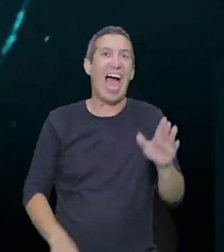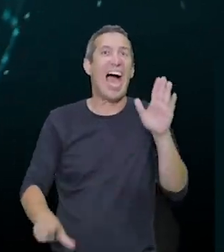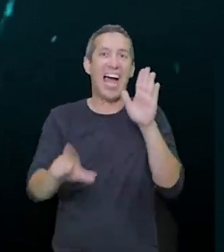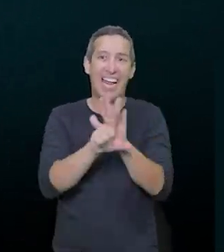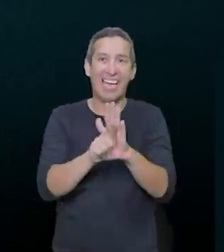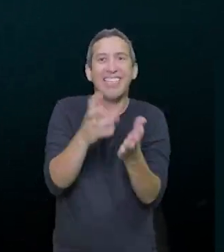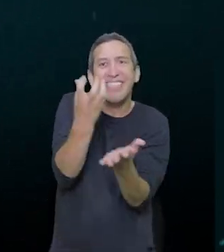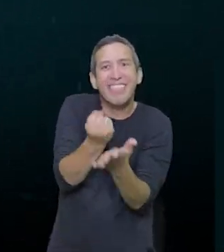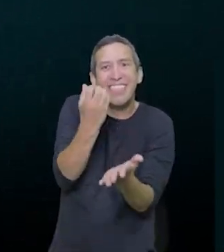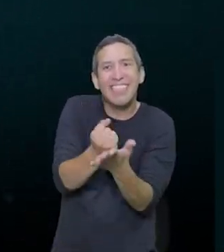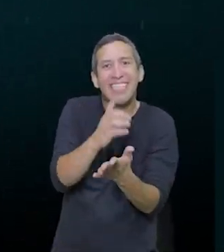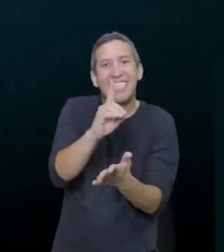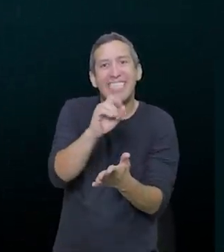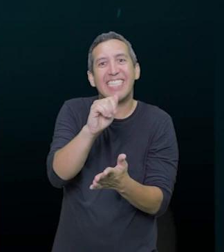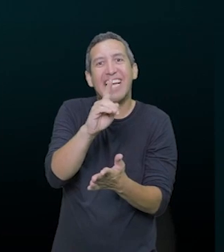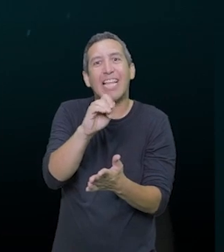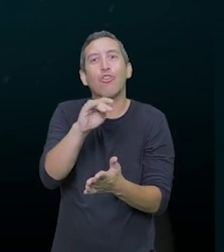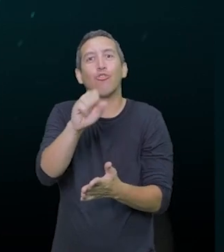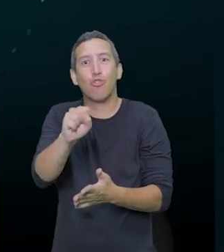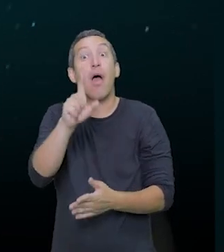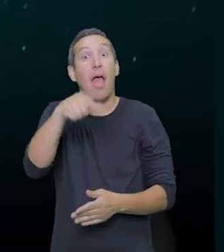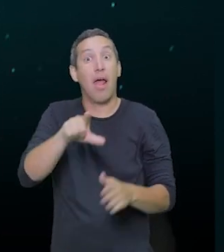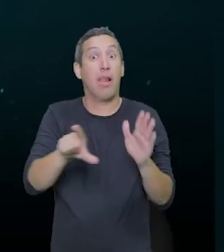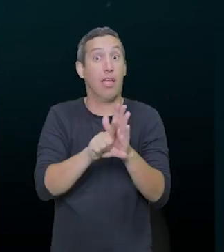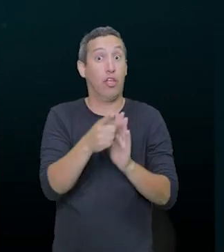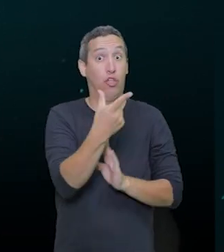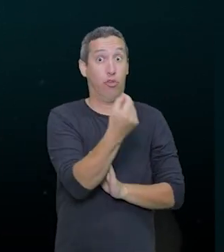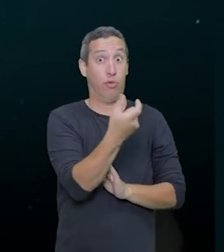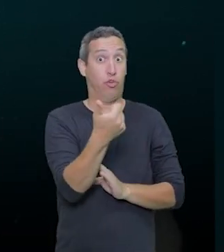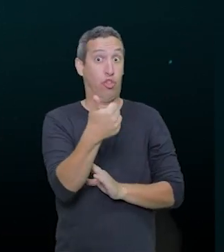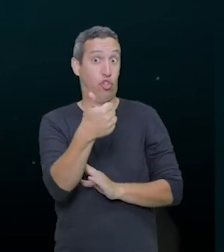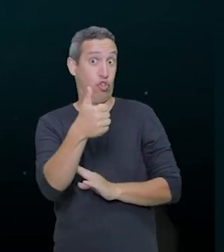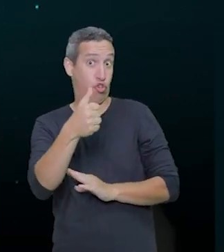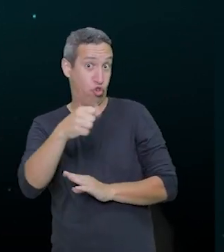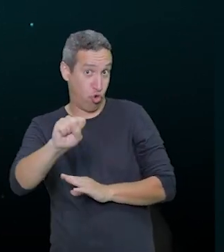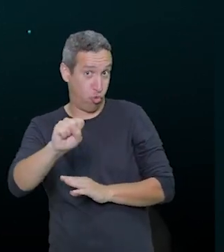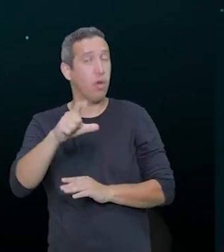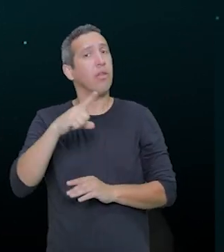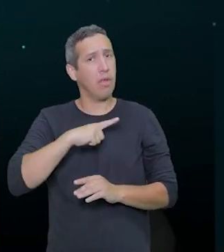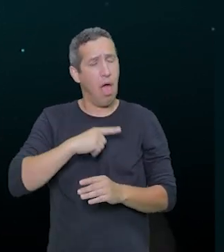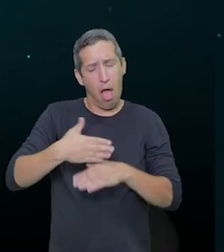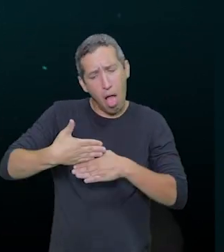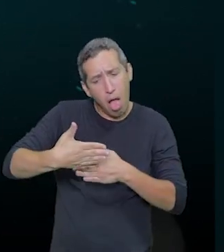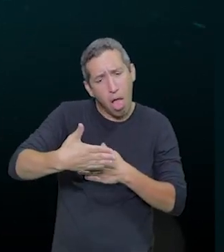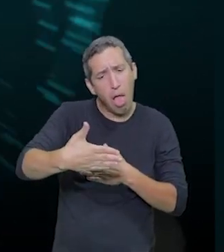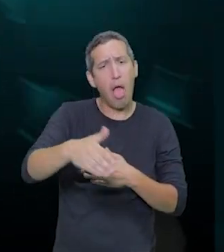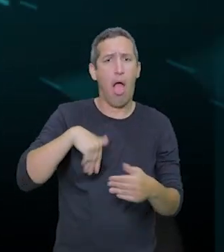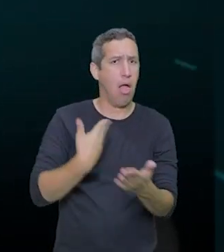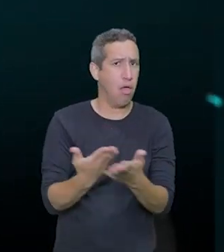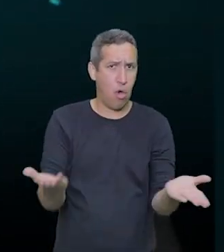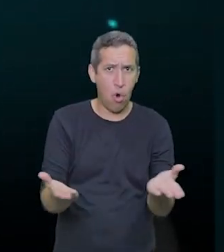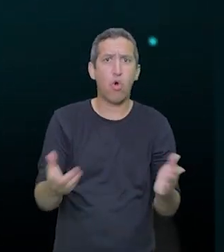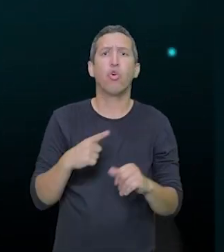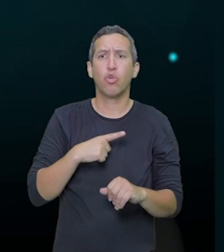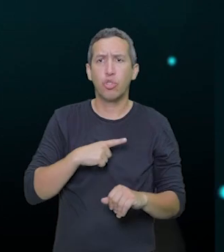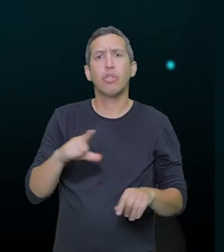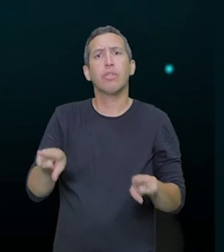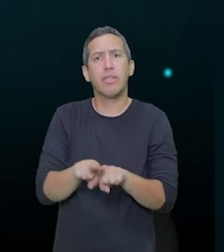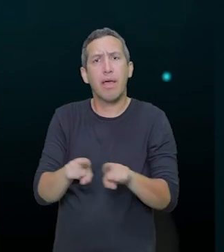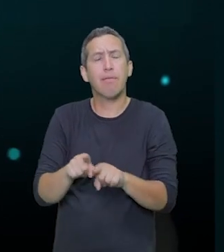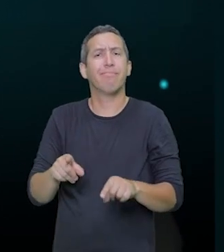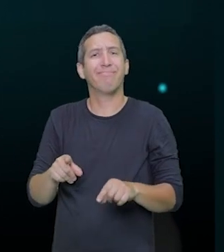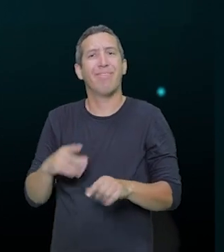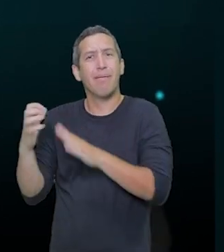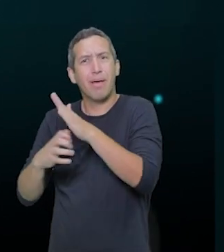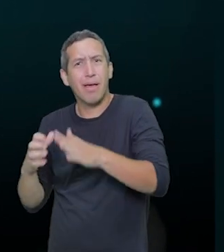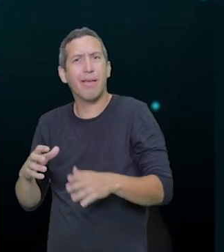garantidos pela Constituição Federal. A norma está em vigor desde 2018 e, desde então, as organizações públicas e privadas